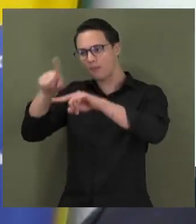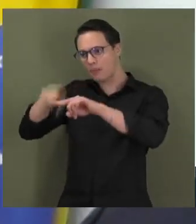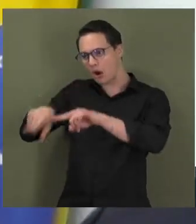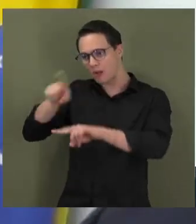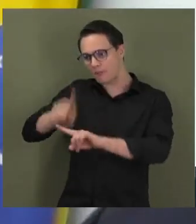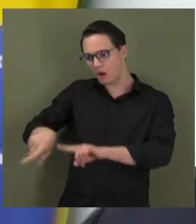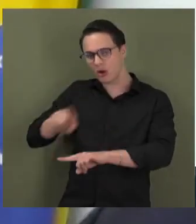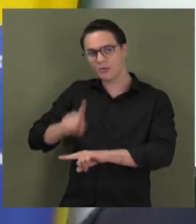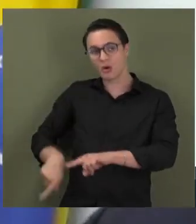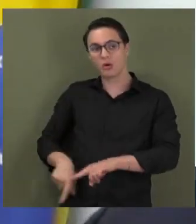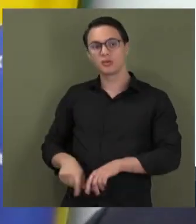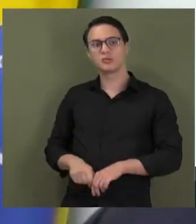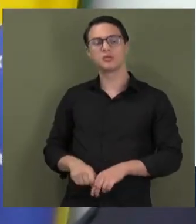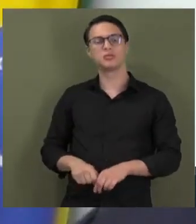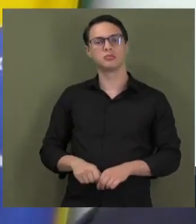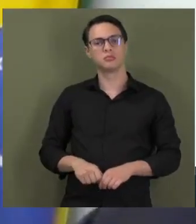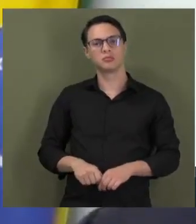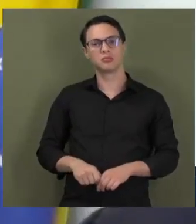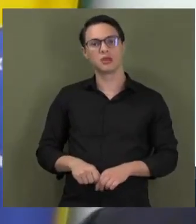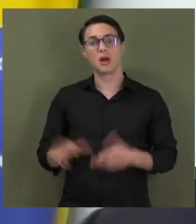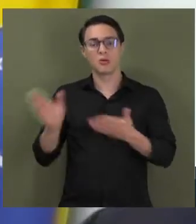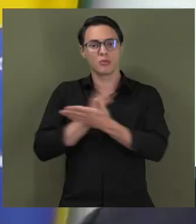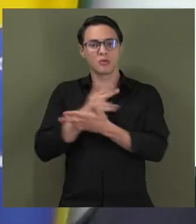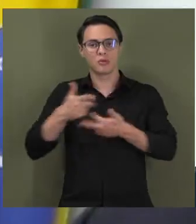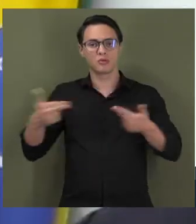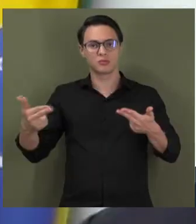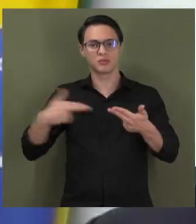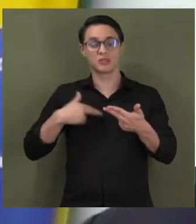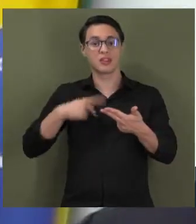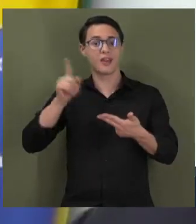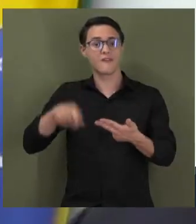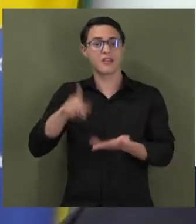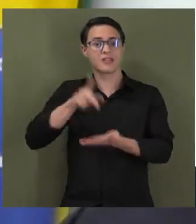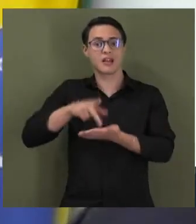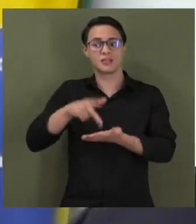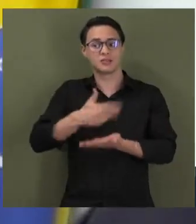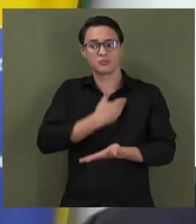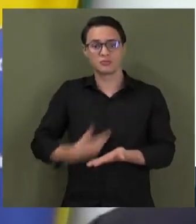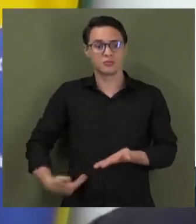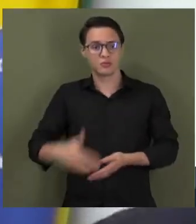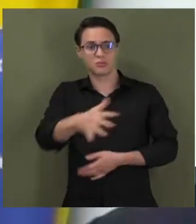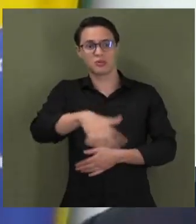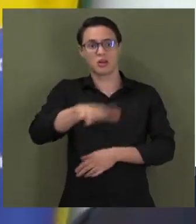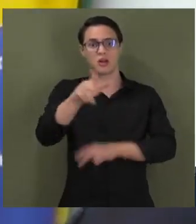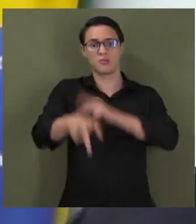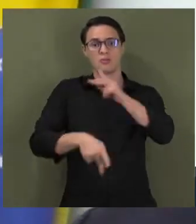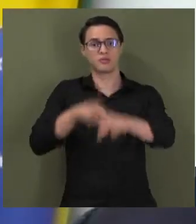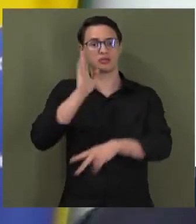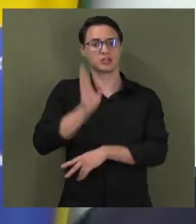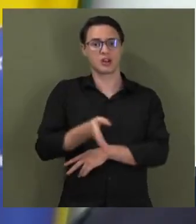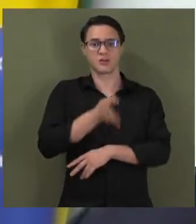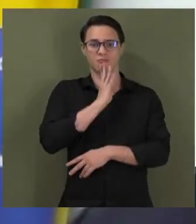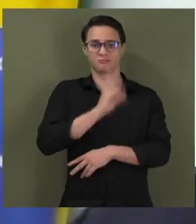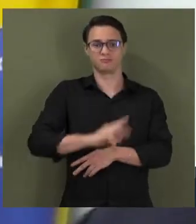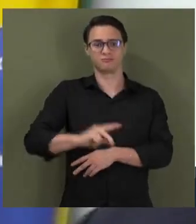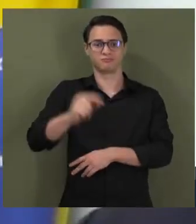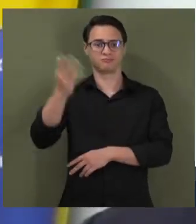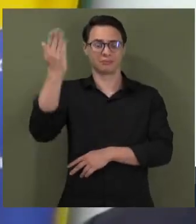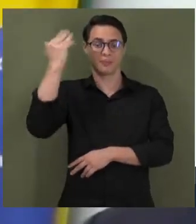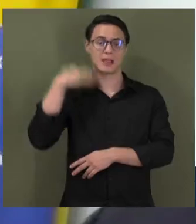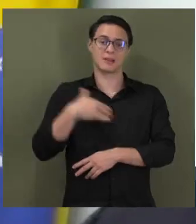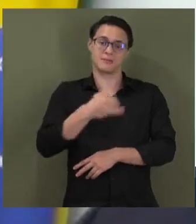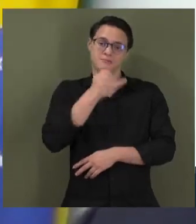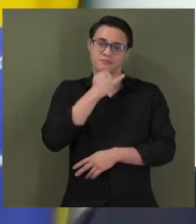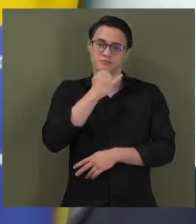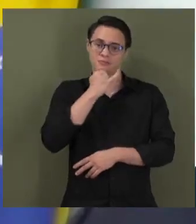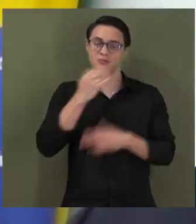as proibições impostas, algumas verdades públicas que todo mundo conhecia há décadas, né? Como, por